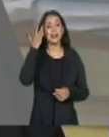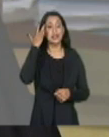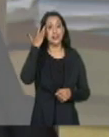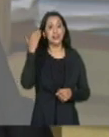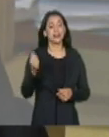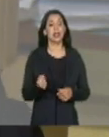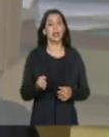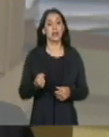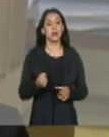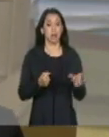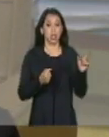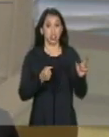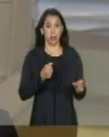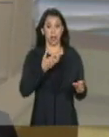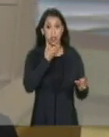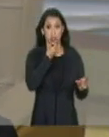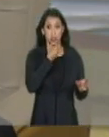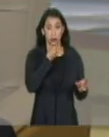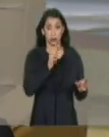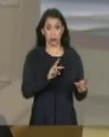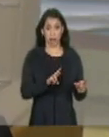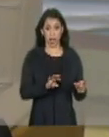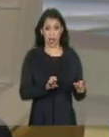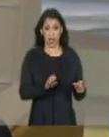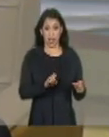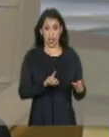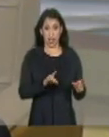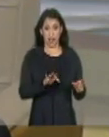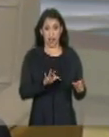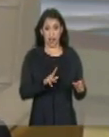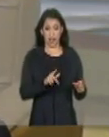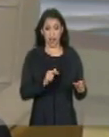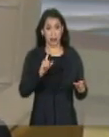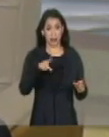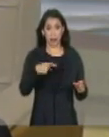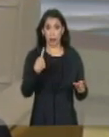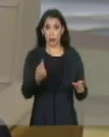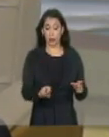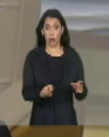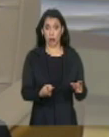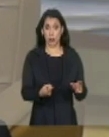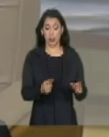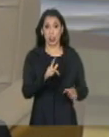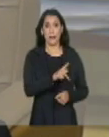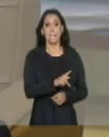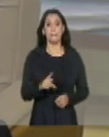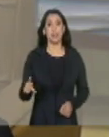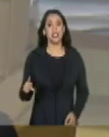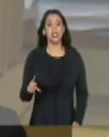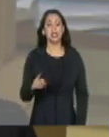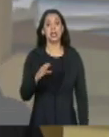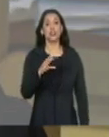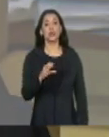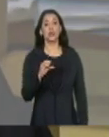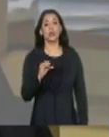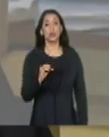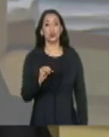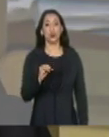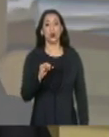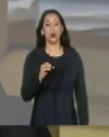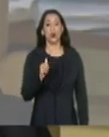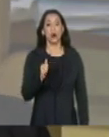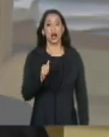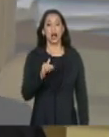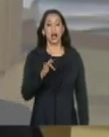Esse sujeito, superintendente da Receita, se torna depois o presidente do COAF, trazido pelo doutor